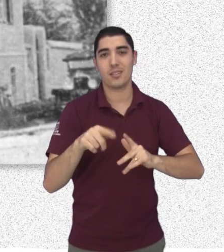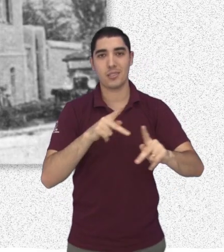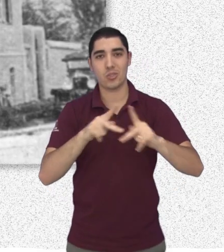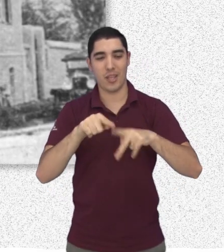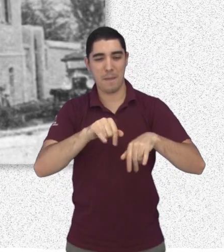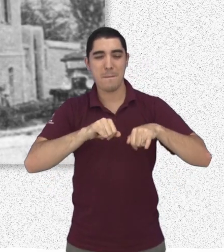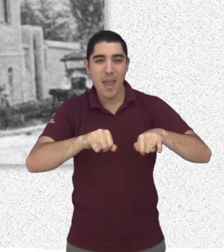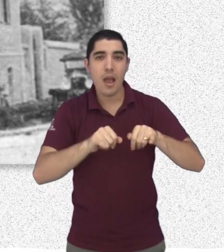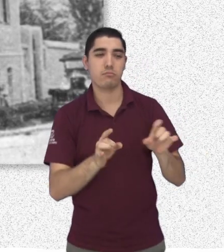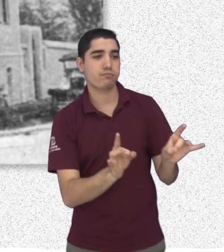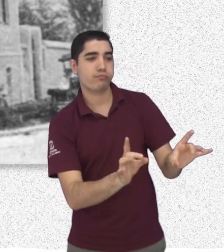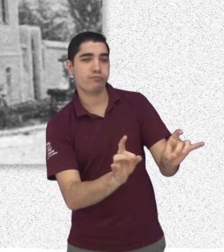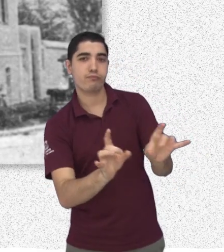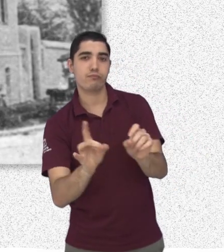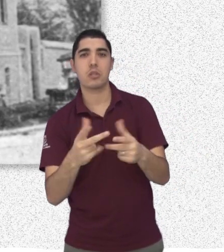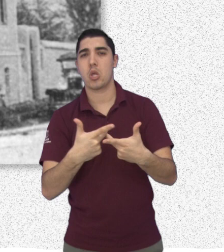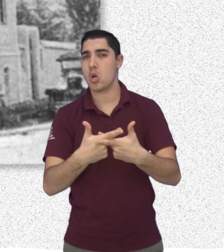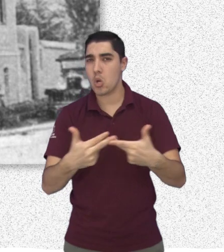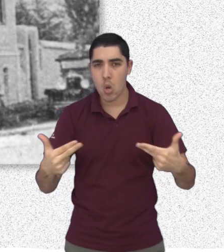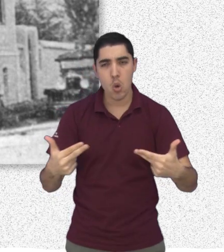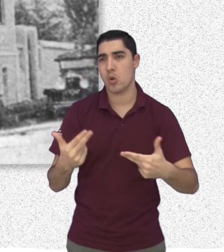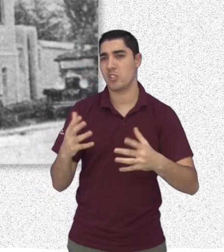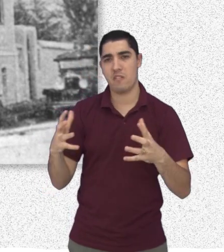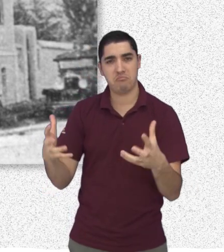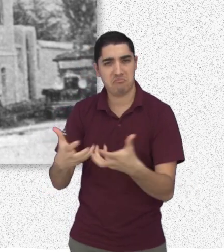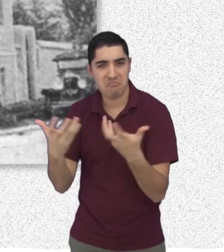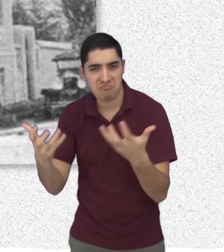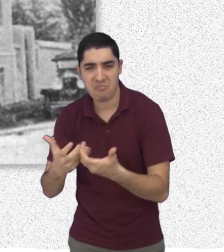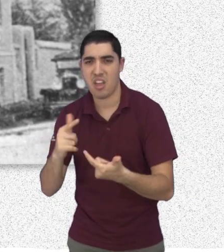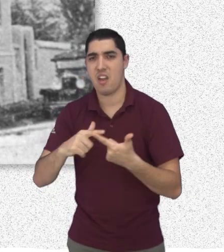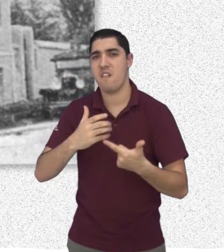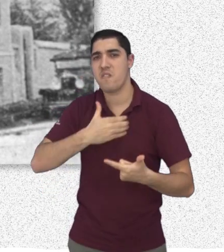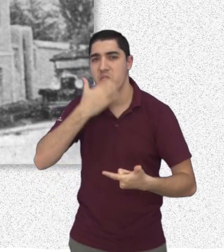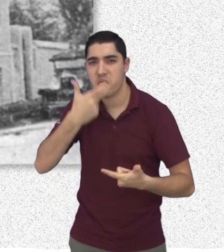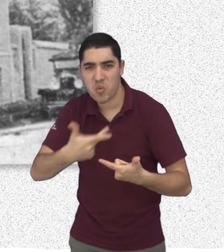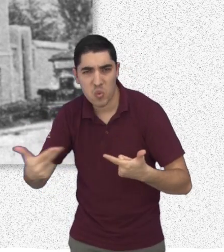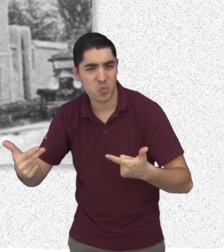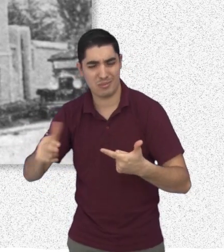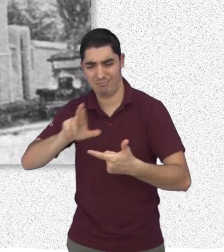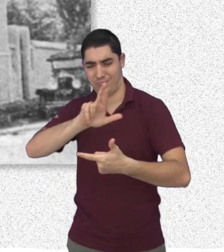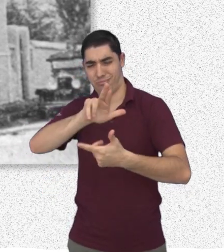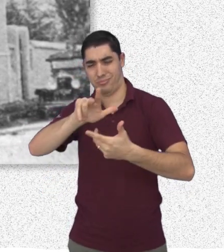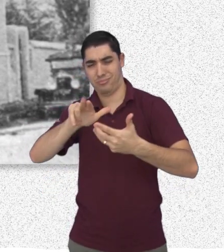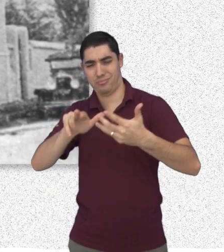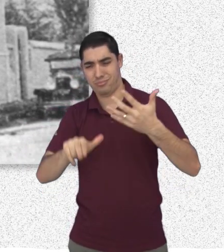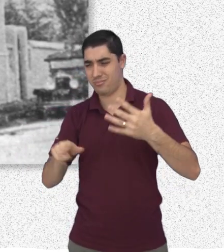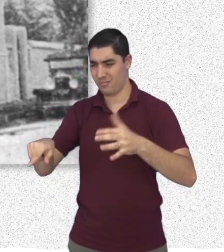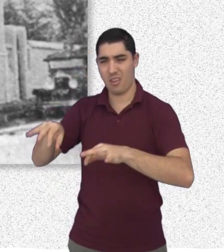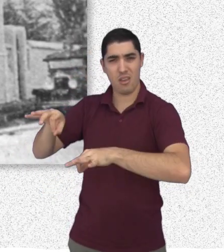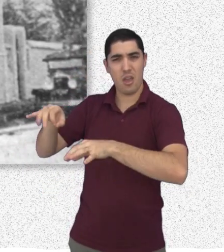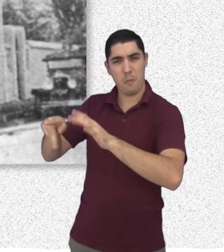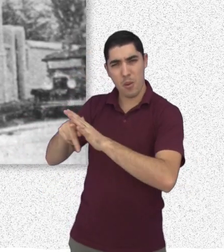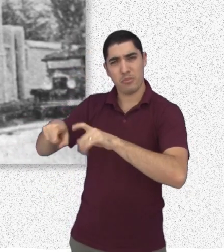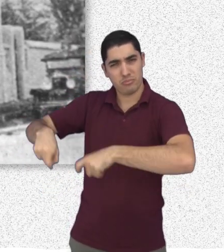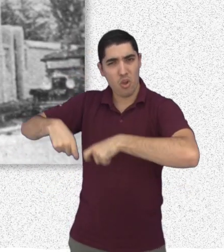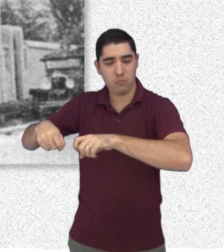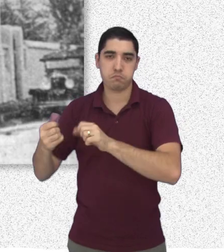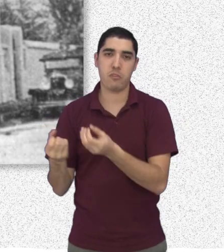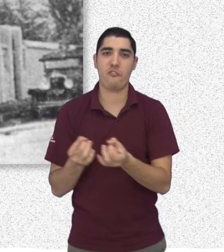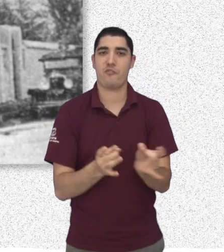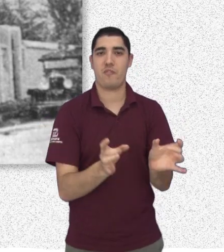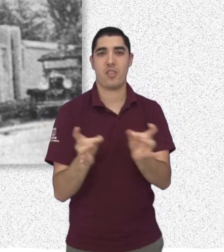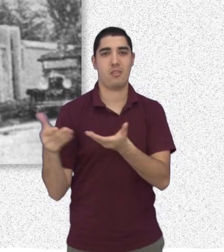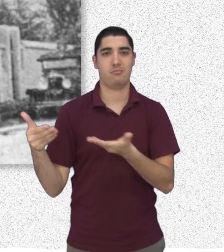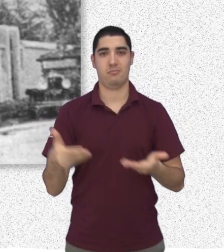repassando tudo aquilo que trouxeram, hortaliças, frutas, enfim, tudo aquilo que era a produção deles.